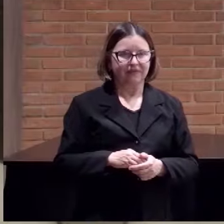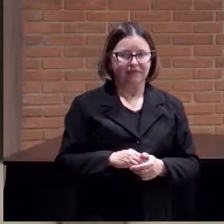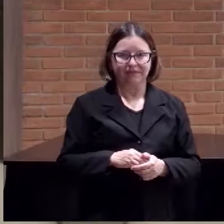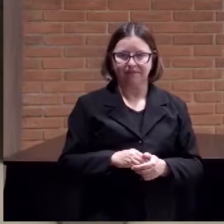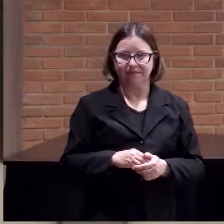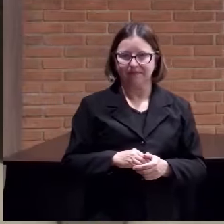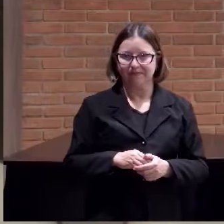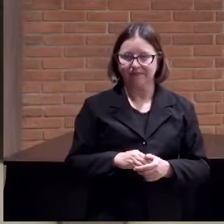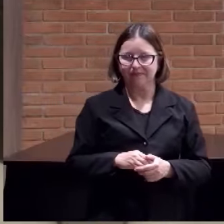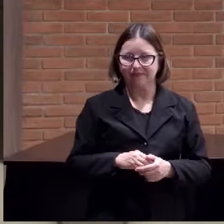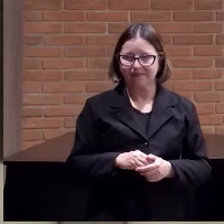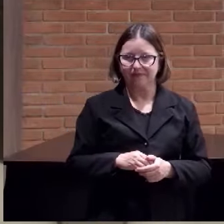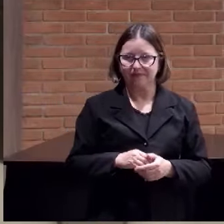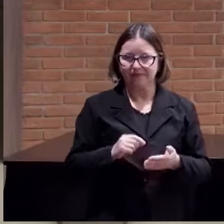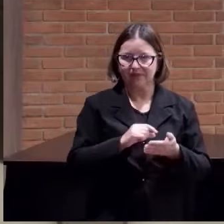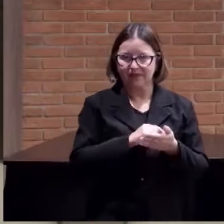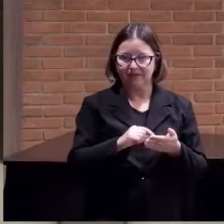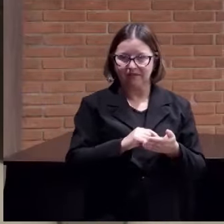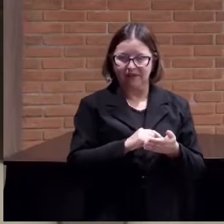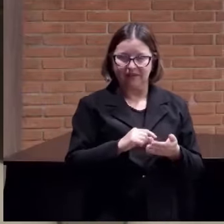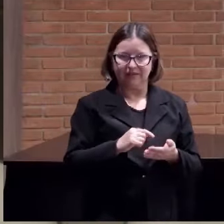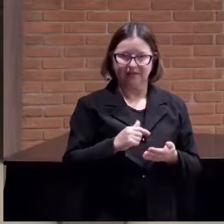Vamos para o versículo 3 agora.